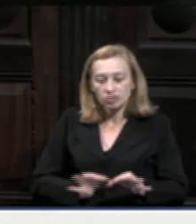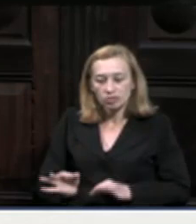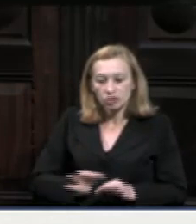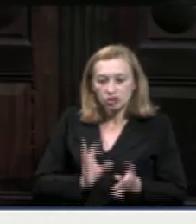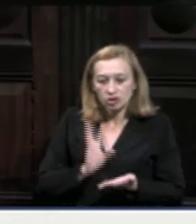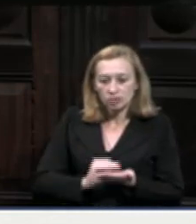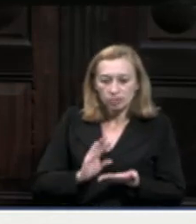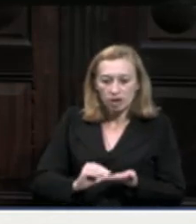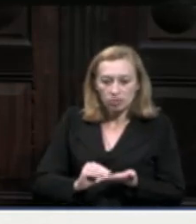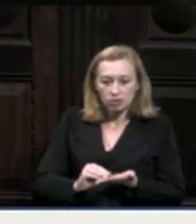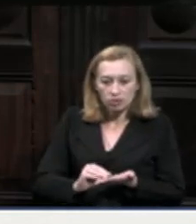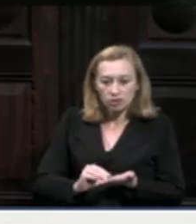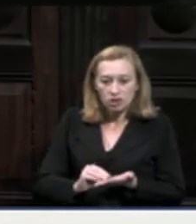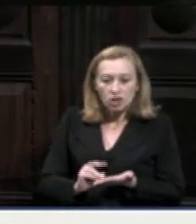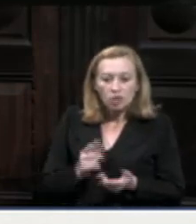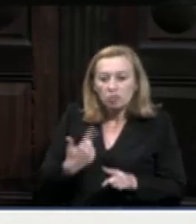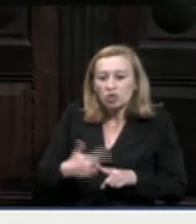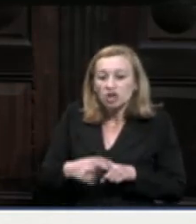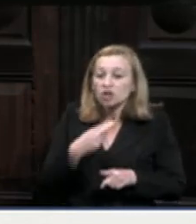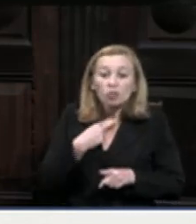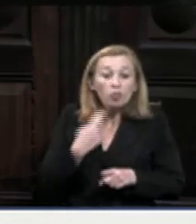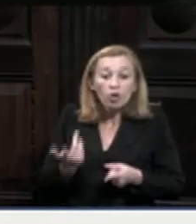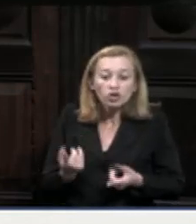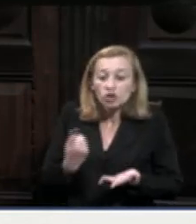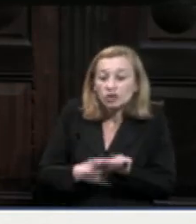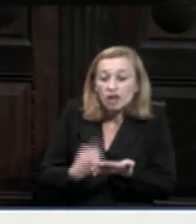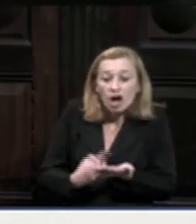pauta. Porque não pode ter acordo